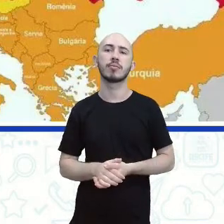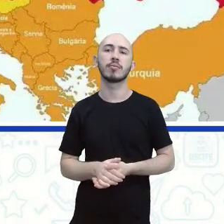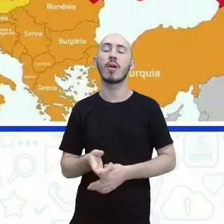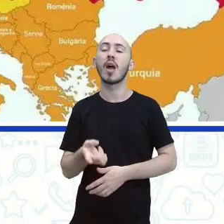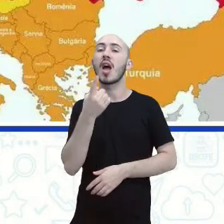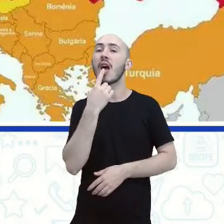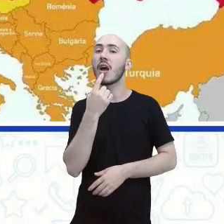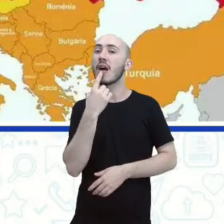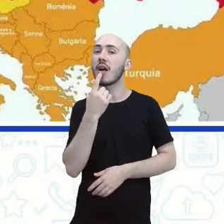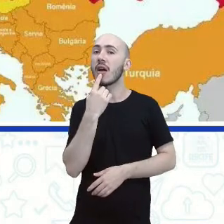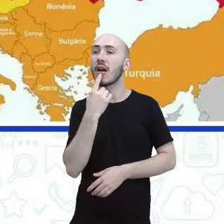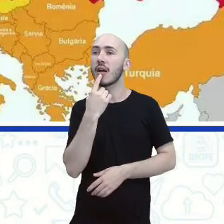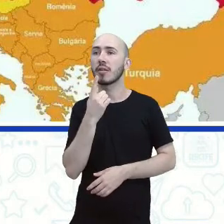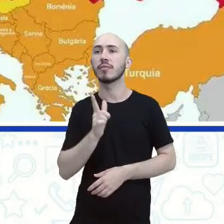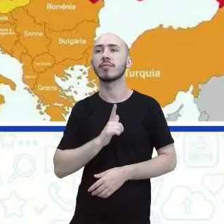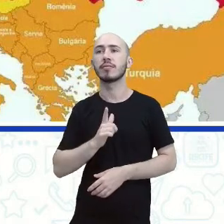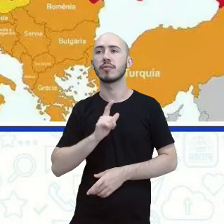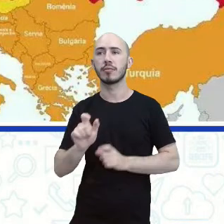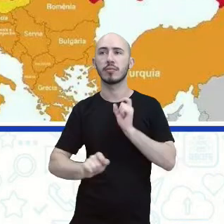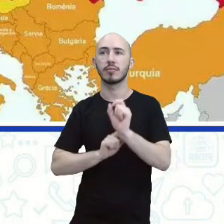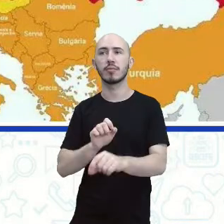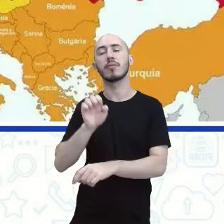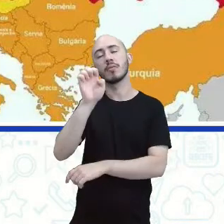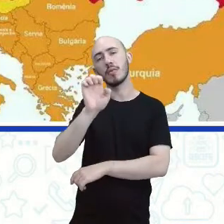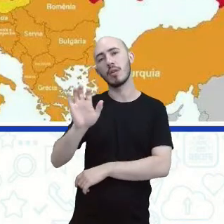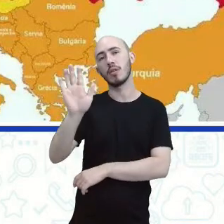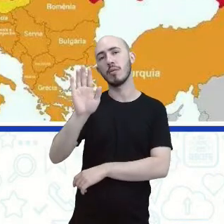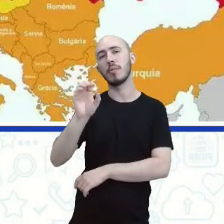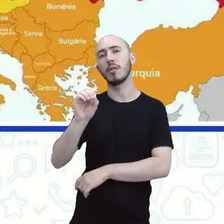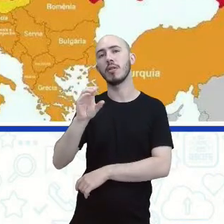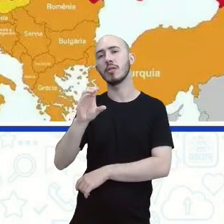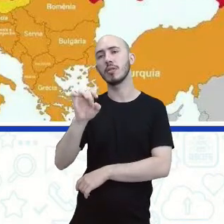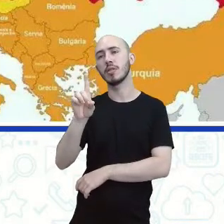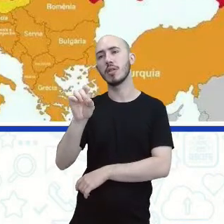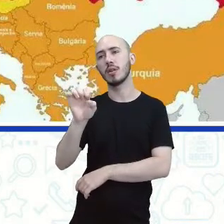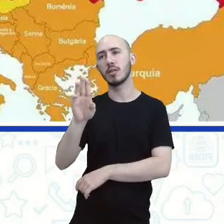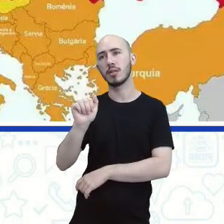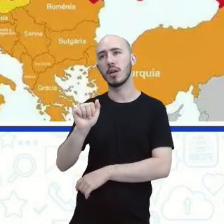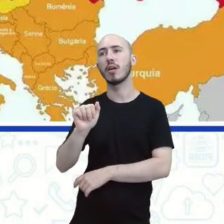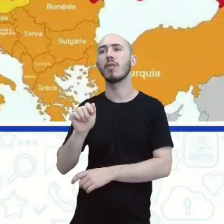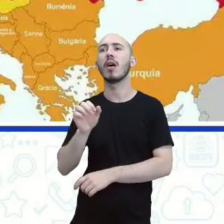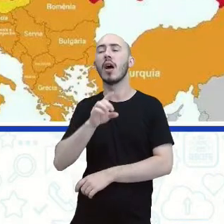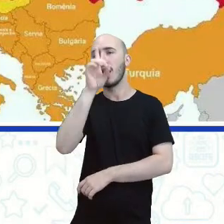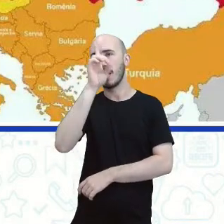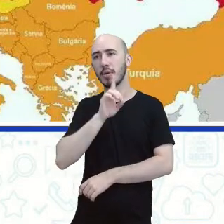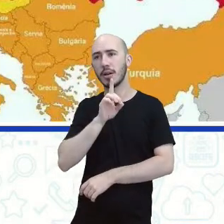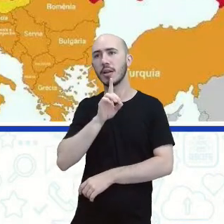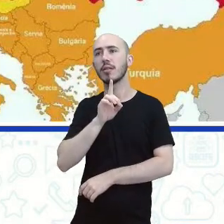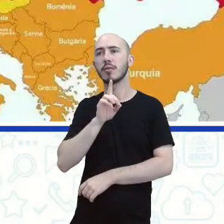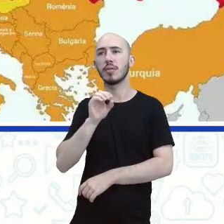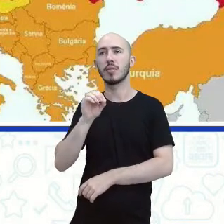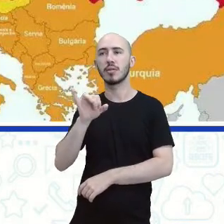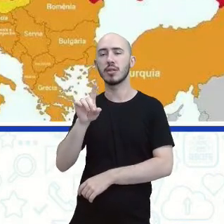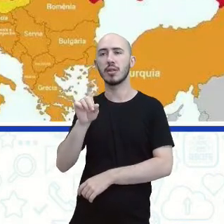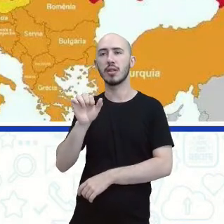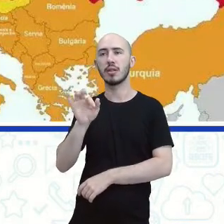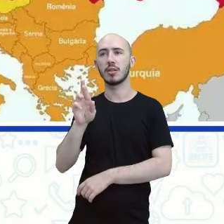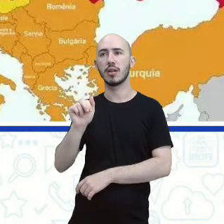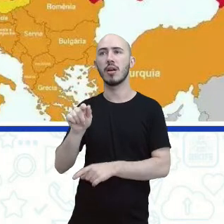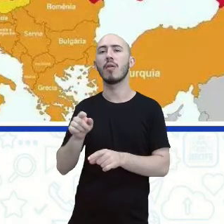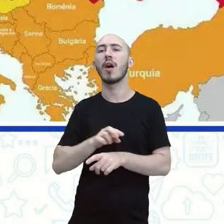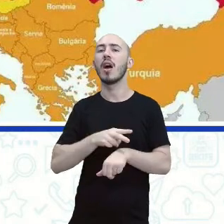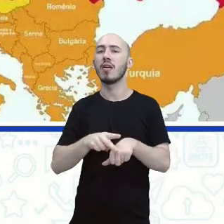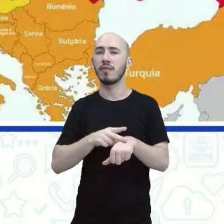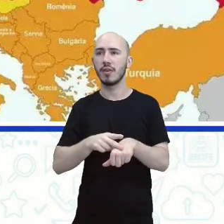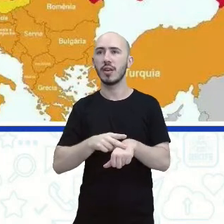tá? Em amarelo, a Europa Meridional. Em verde, que vocês estão vendo aqui, a Europa Setentrional. O professor Gilson vai dizer, daqui a pouco ele